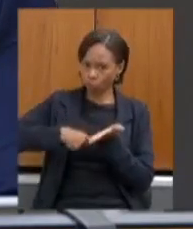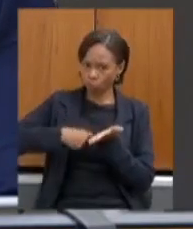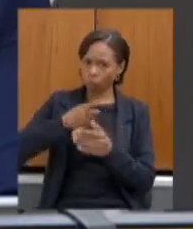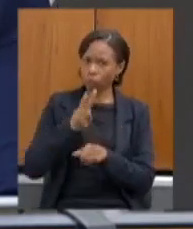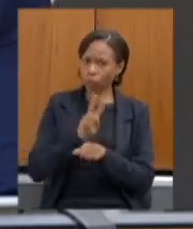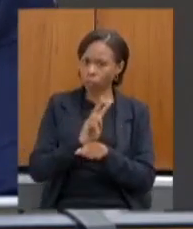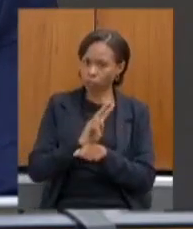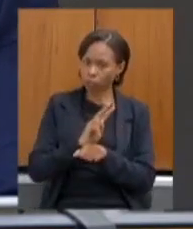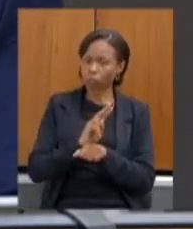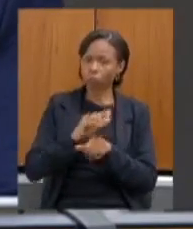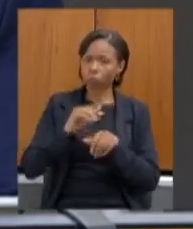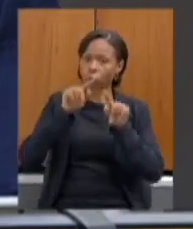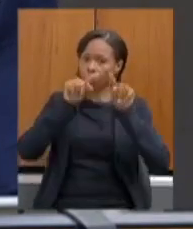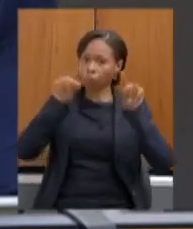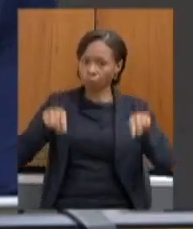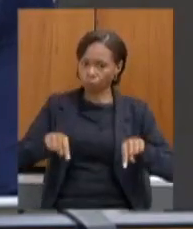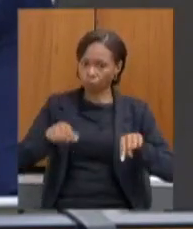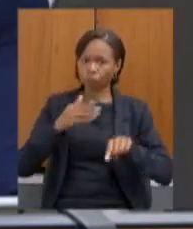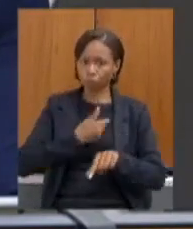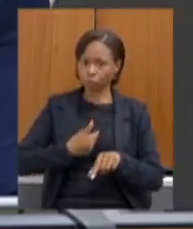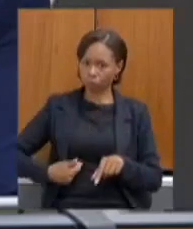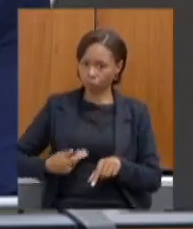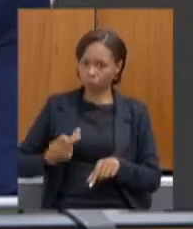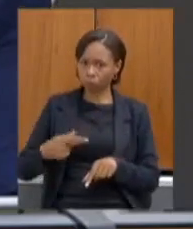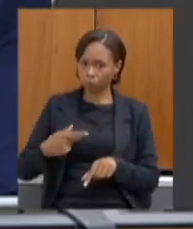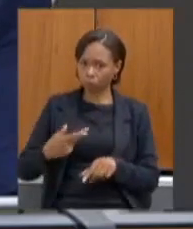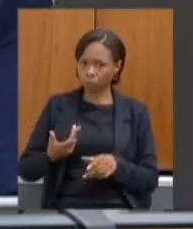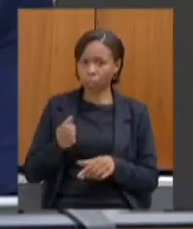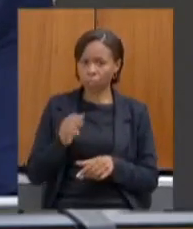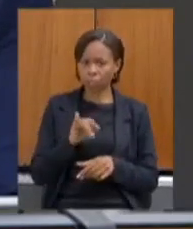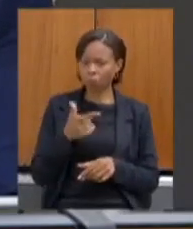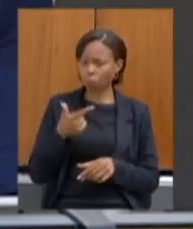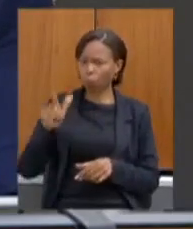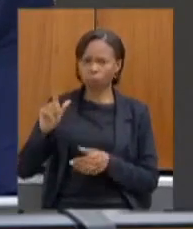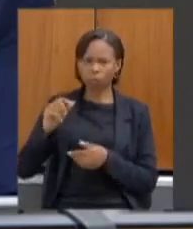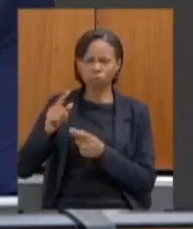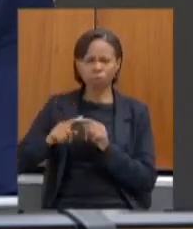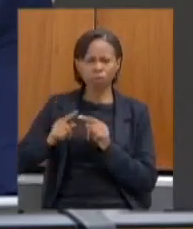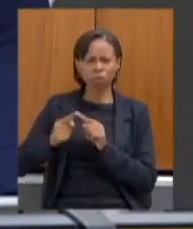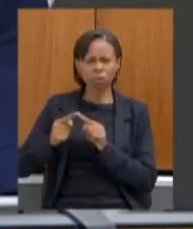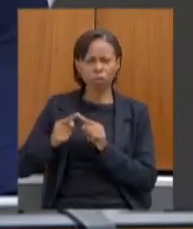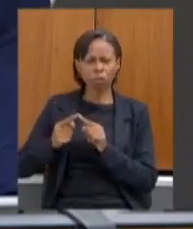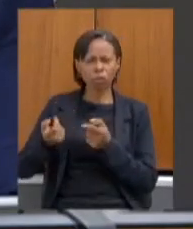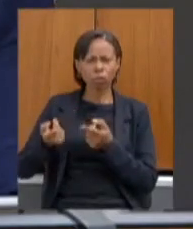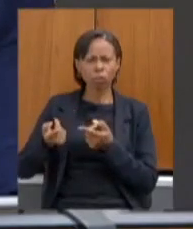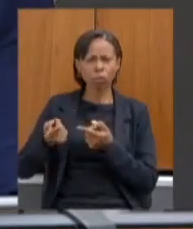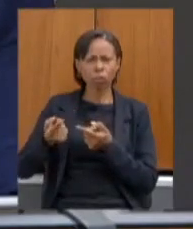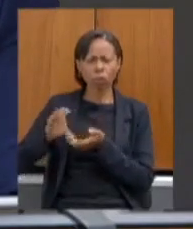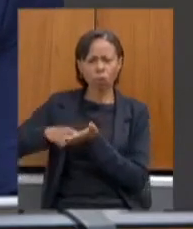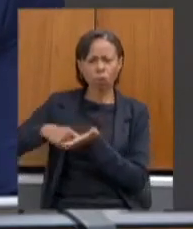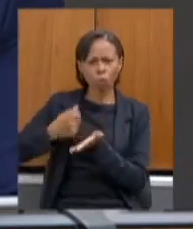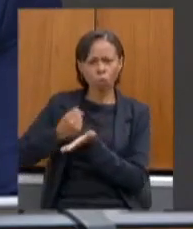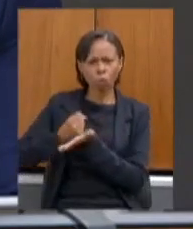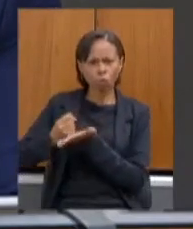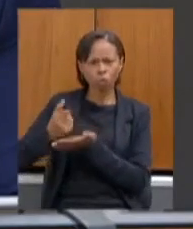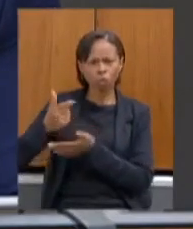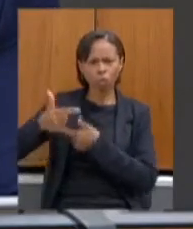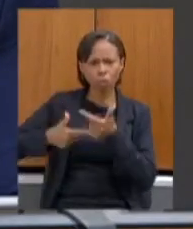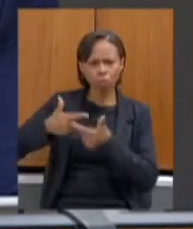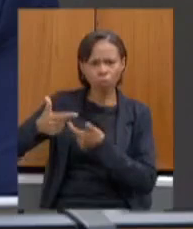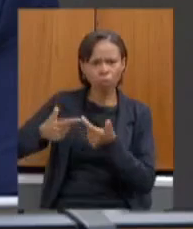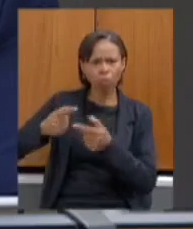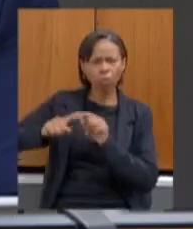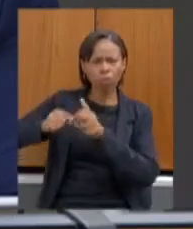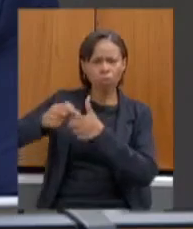no governo do Estado. Caso, se eu esteja falando de outros contratos de equipamento, expressão de serviço, fique certo de que o senhor